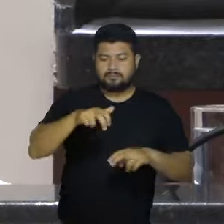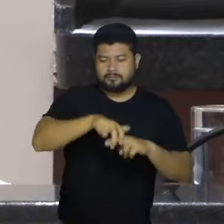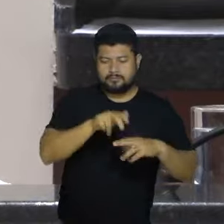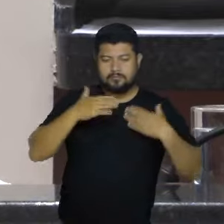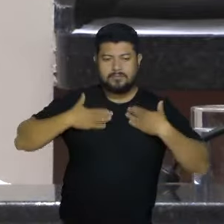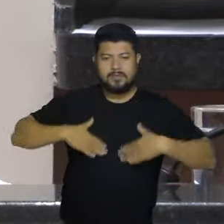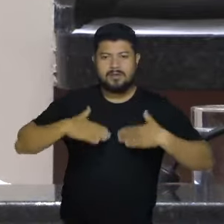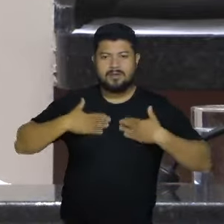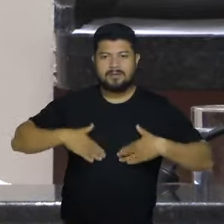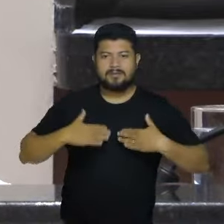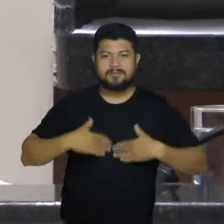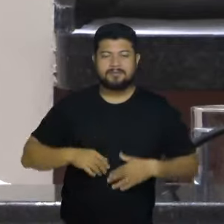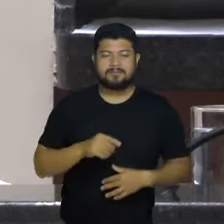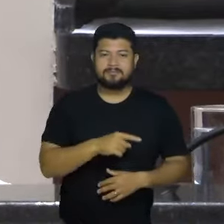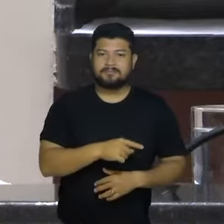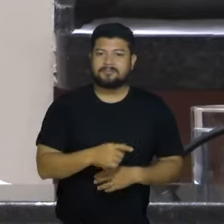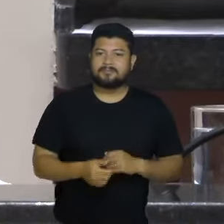da casa.